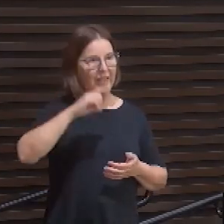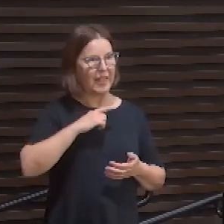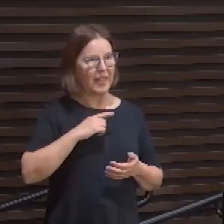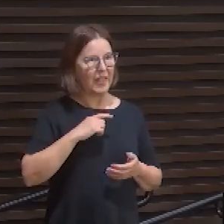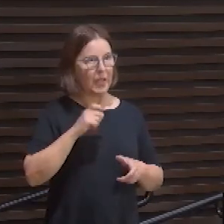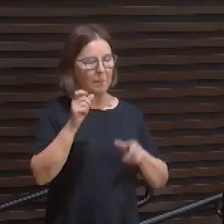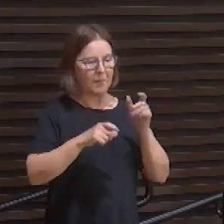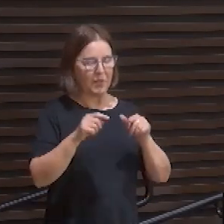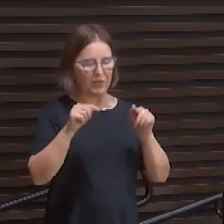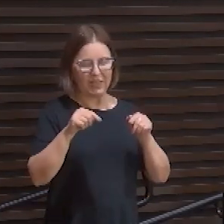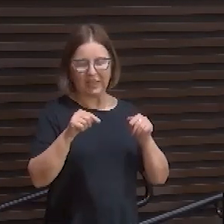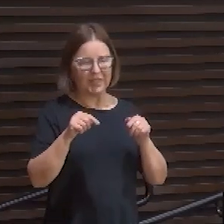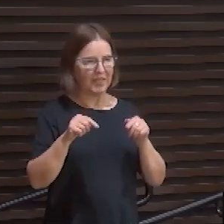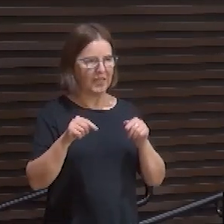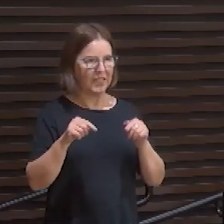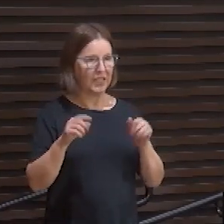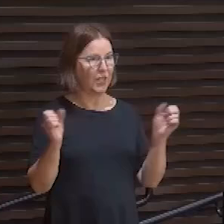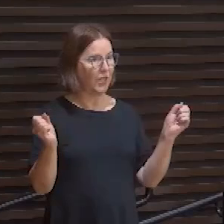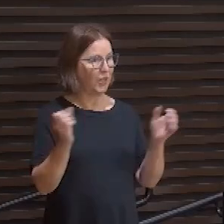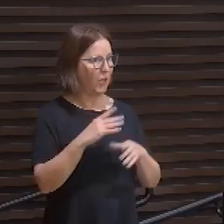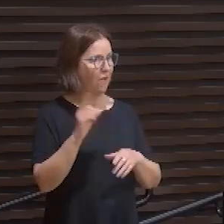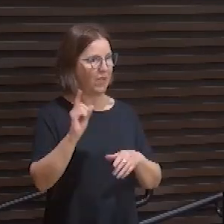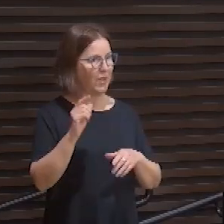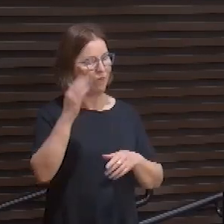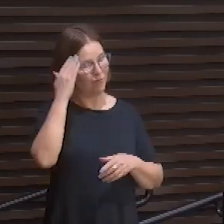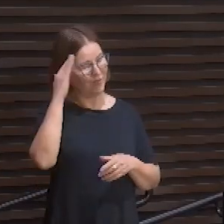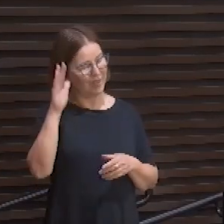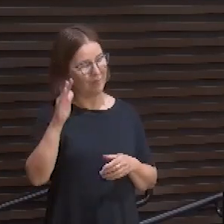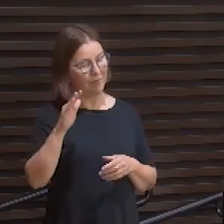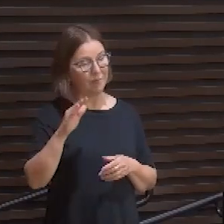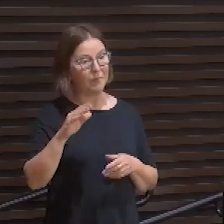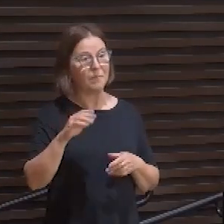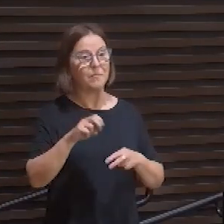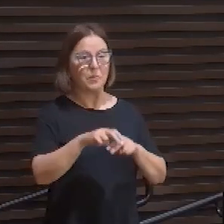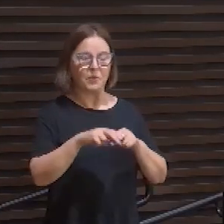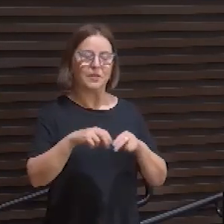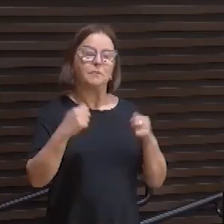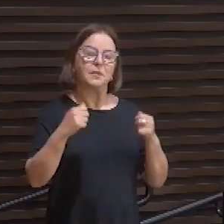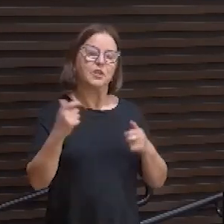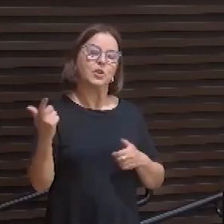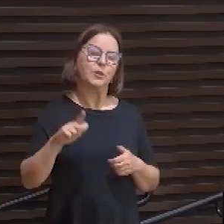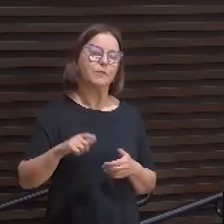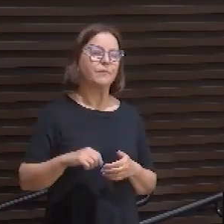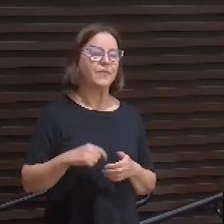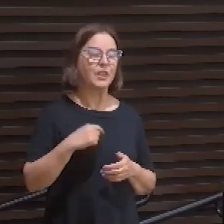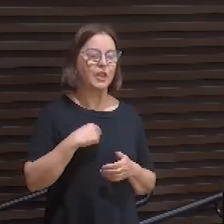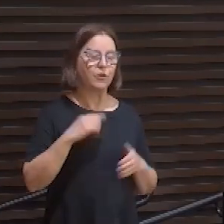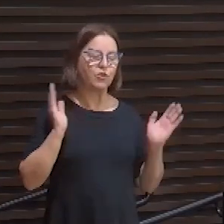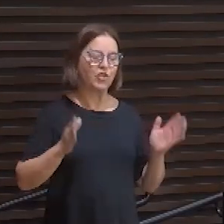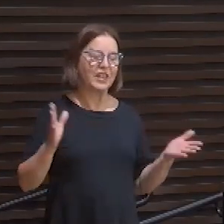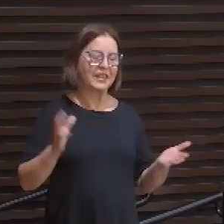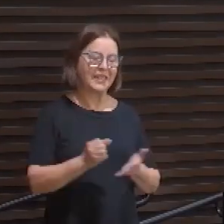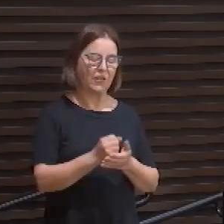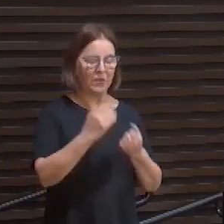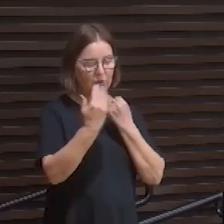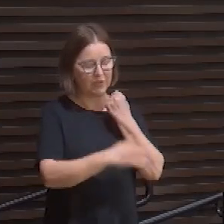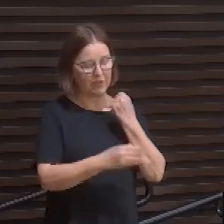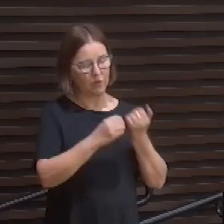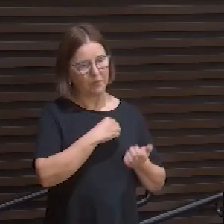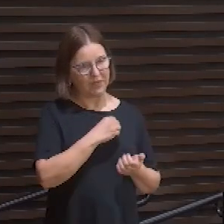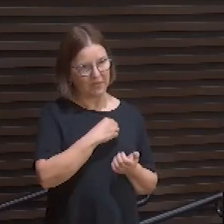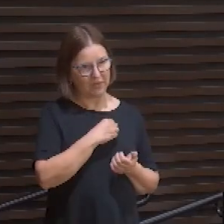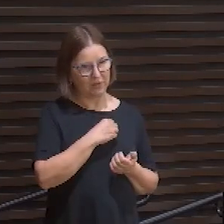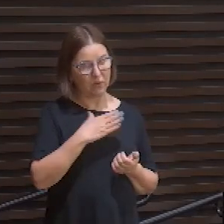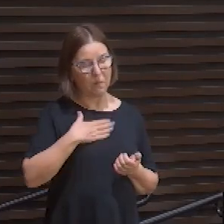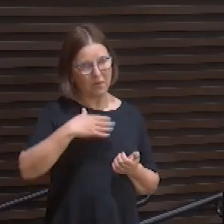sabe. Por isso que a necessidade de falar. Eu fui salvo da condenação do pecado